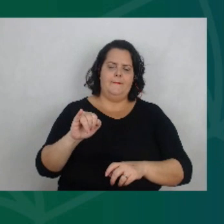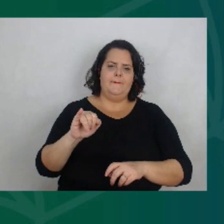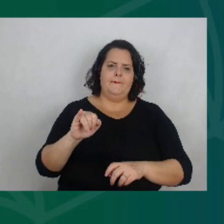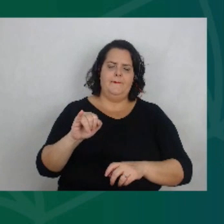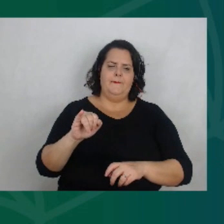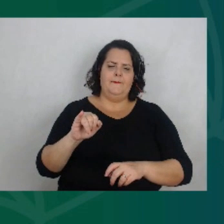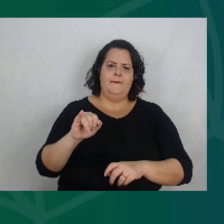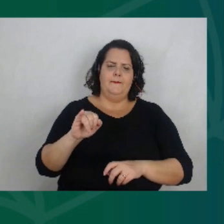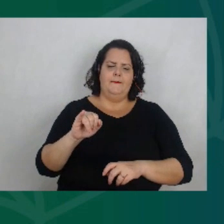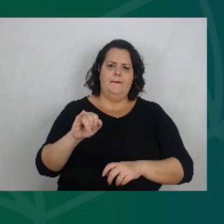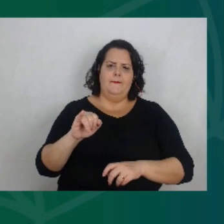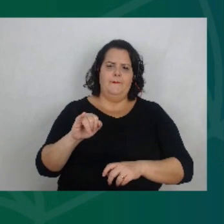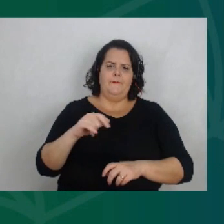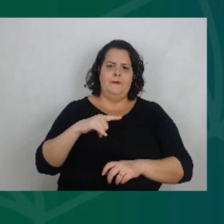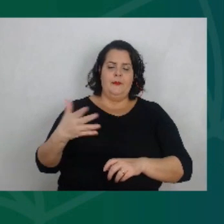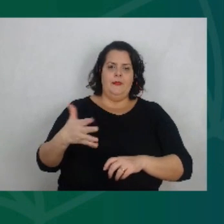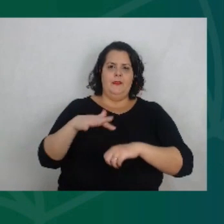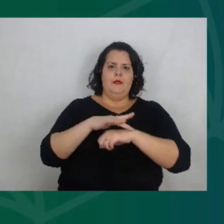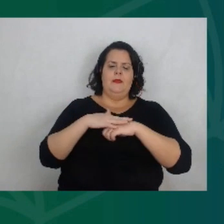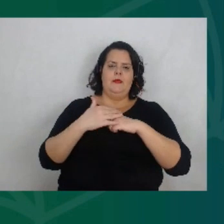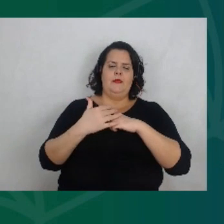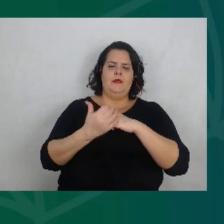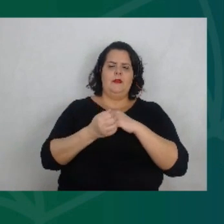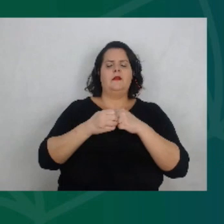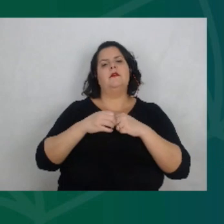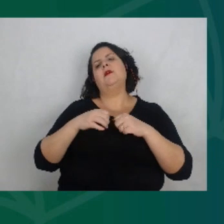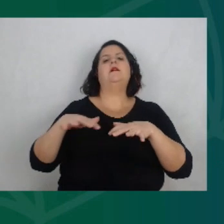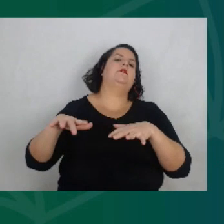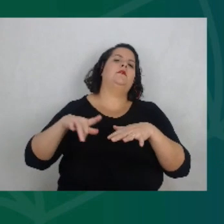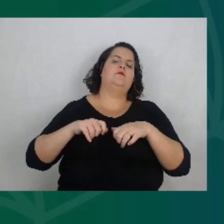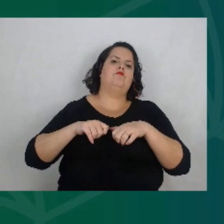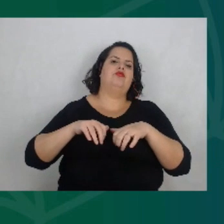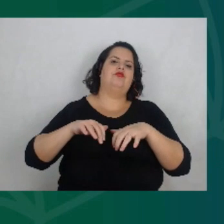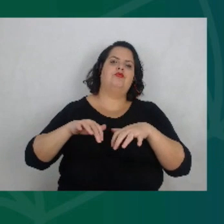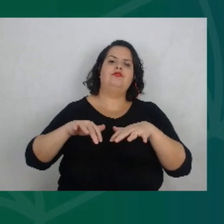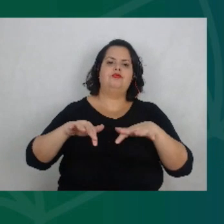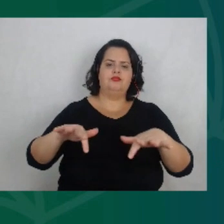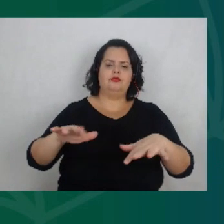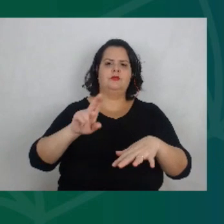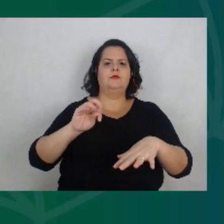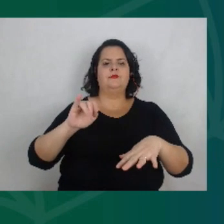projetadas até no meio da pandemia, tivemos uma expansão das